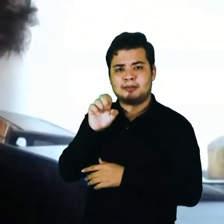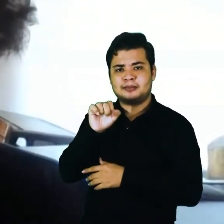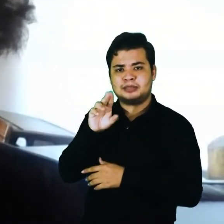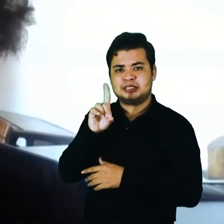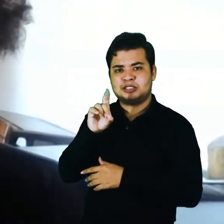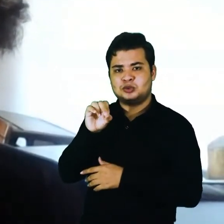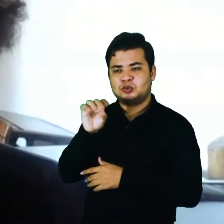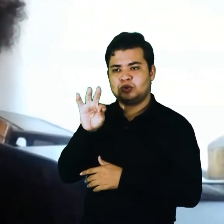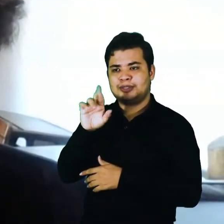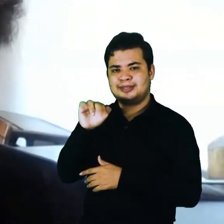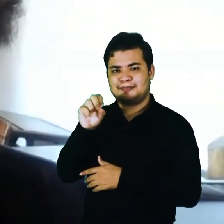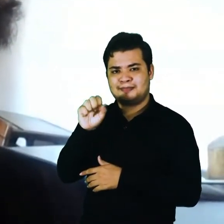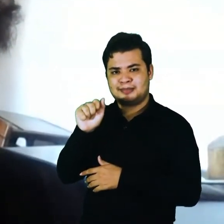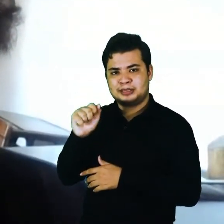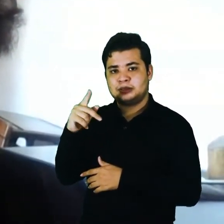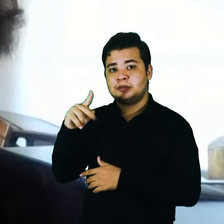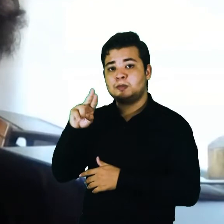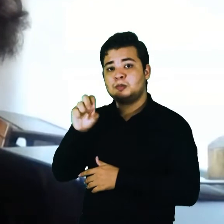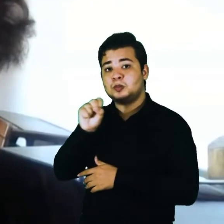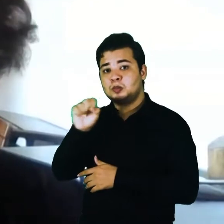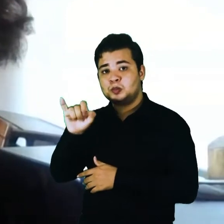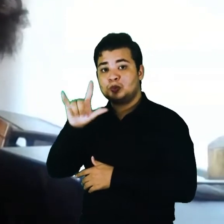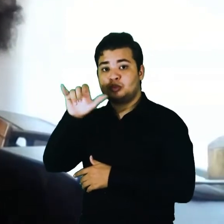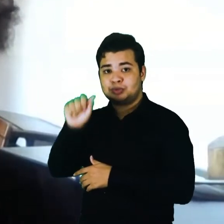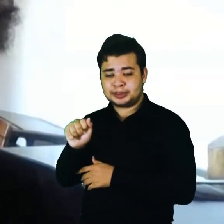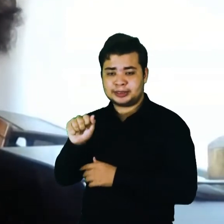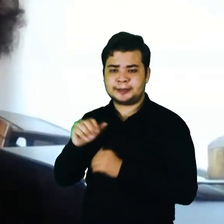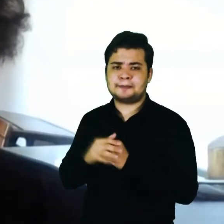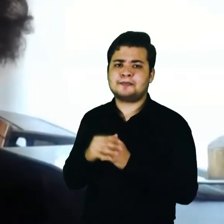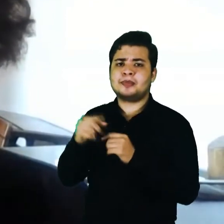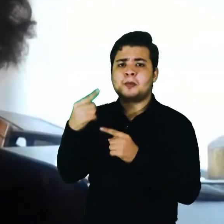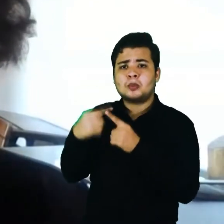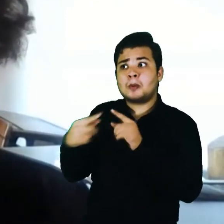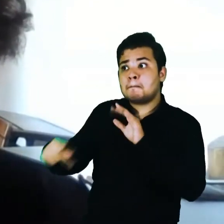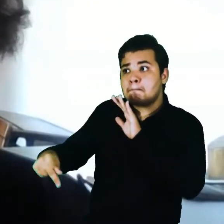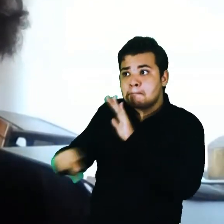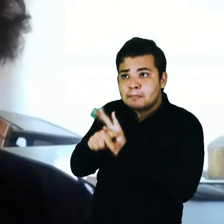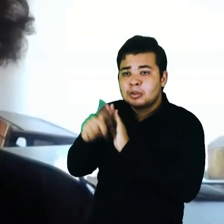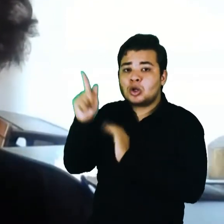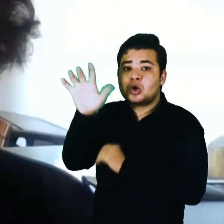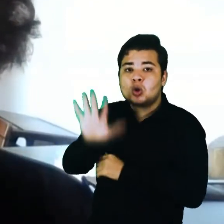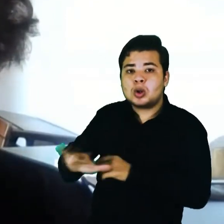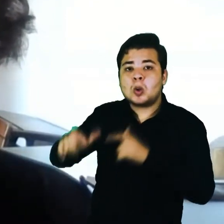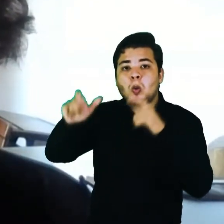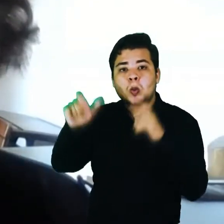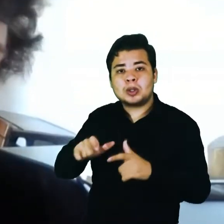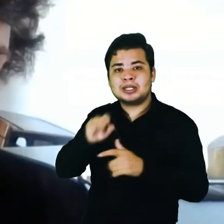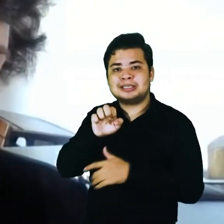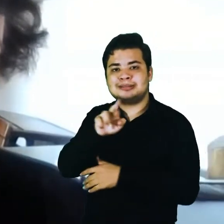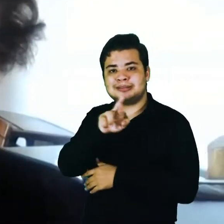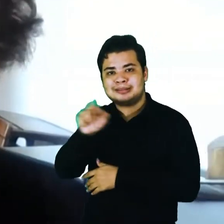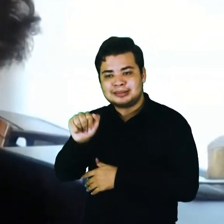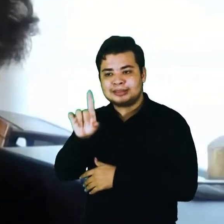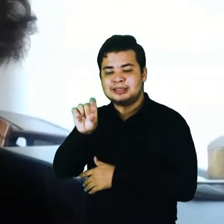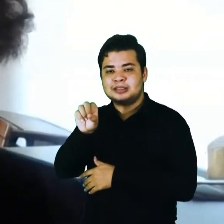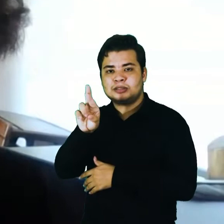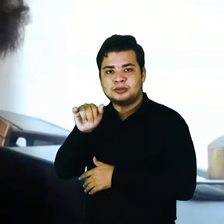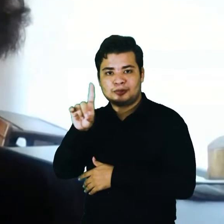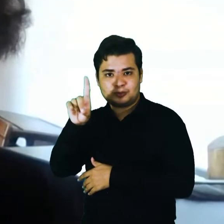Pseudotrimesia pusila, porque é uma espécie endêmica de Goiás, da Serra Dourada, inclusive, dessa